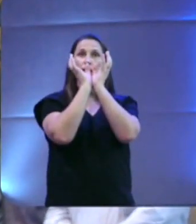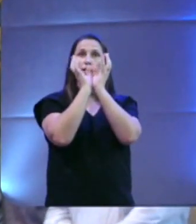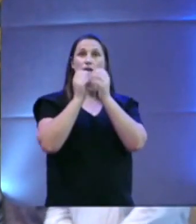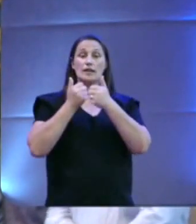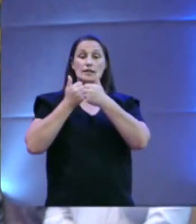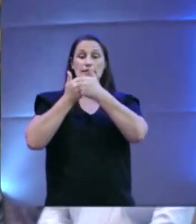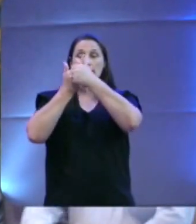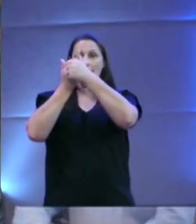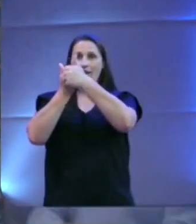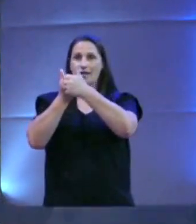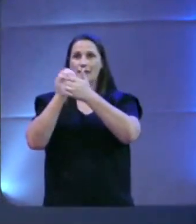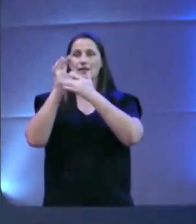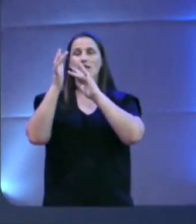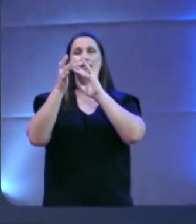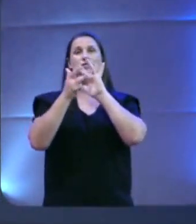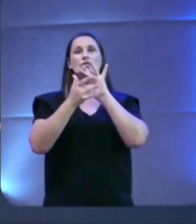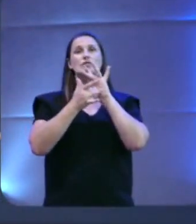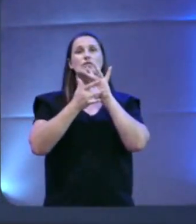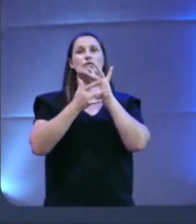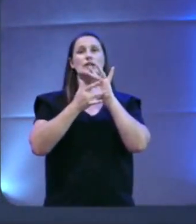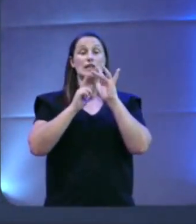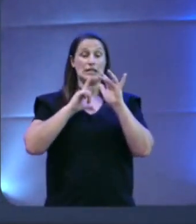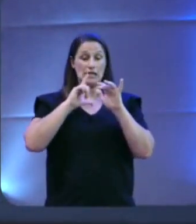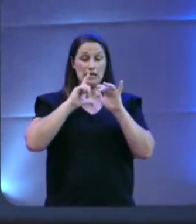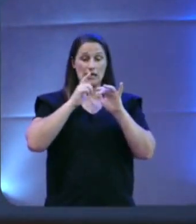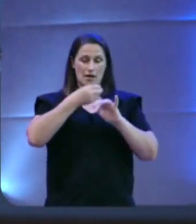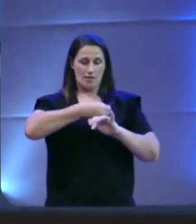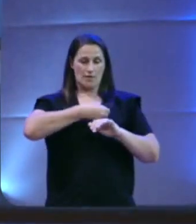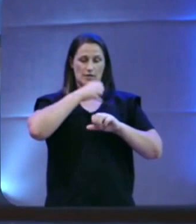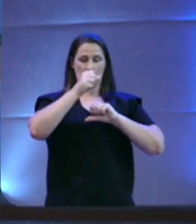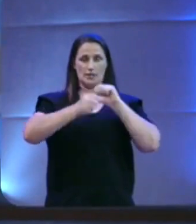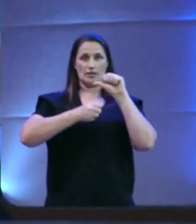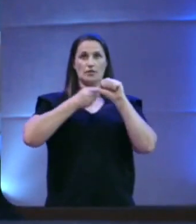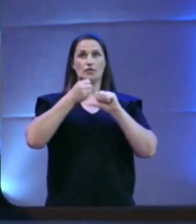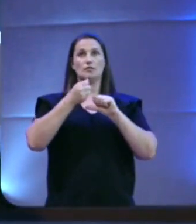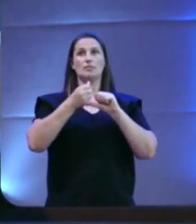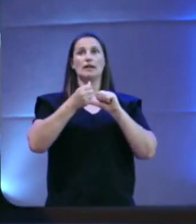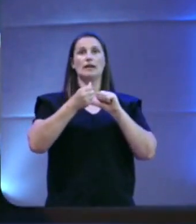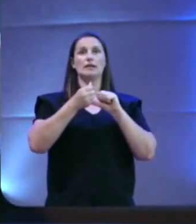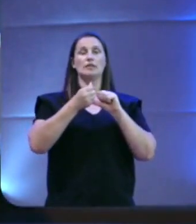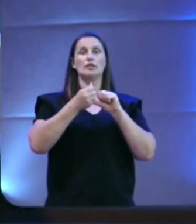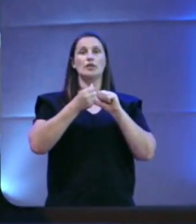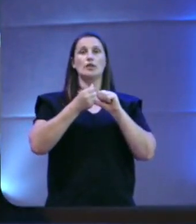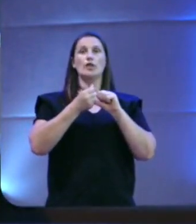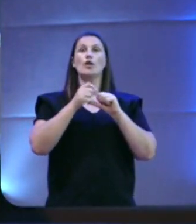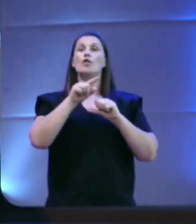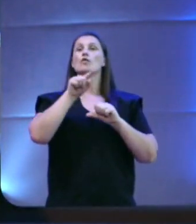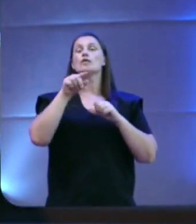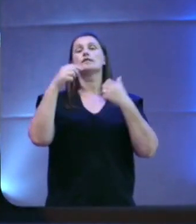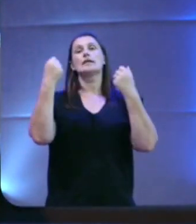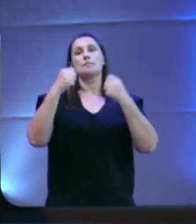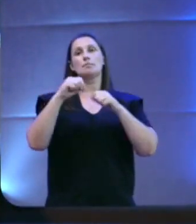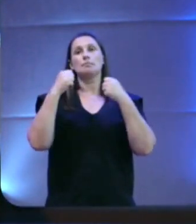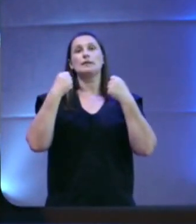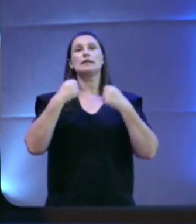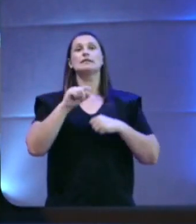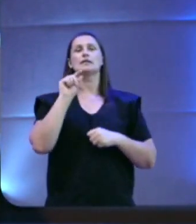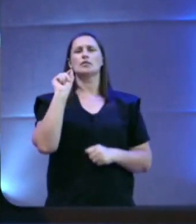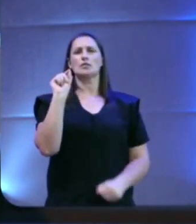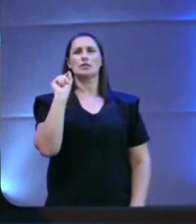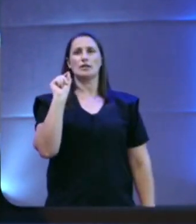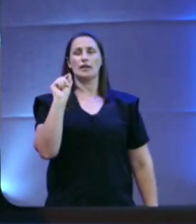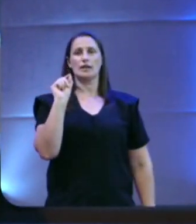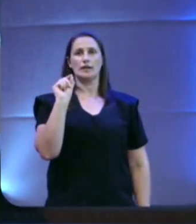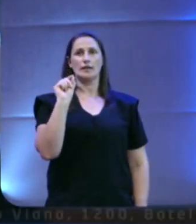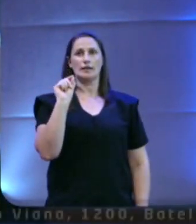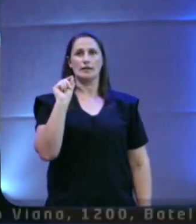Jesus, ter a sua vida transformada e fazer discípulos, você precisa tomar um passo, se você ainda não tomou esse passo na sua vida. E